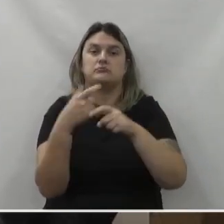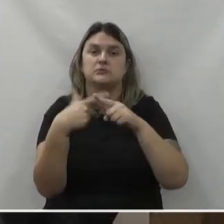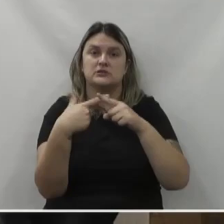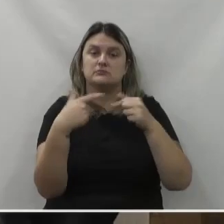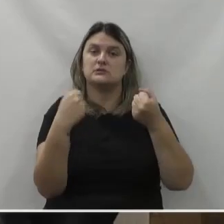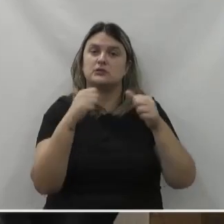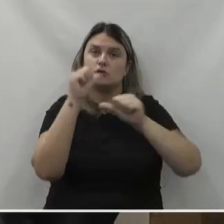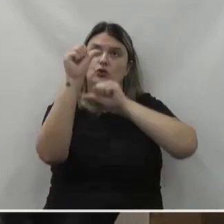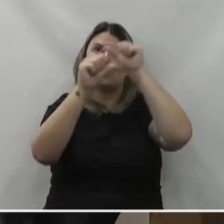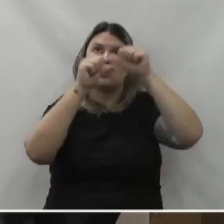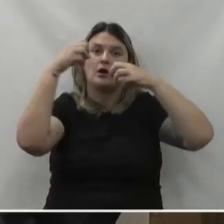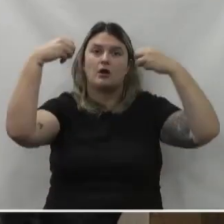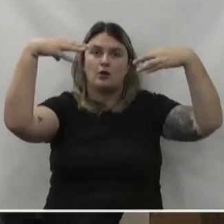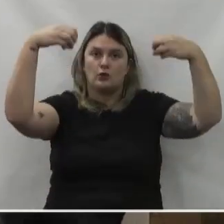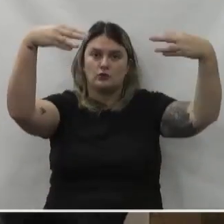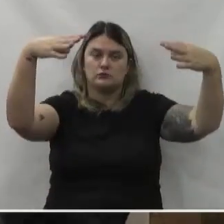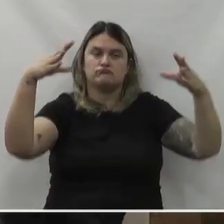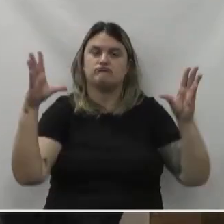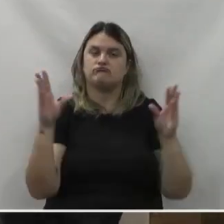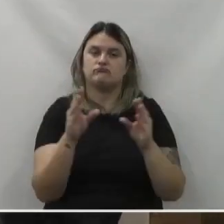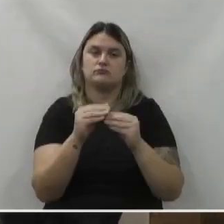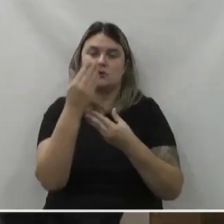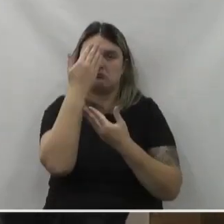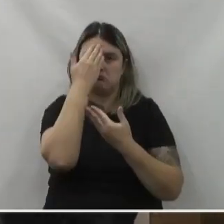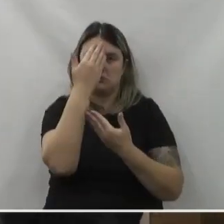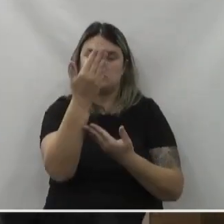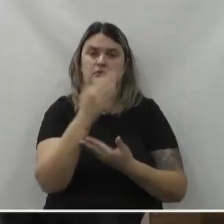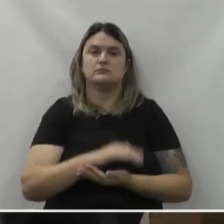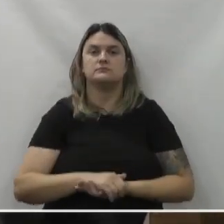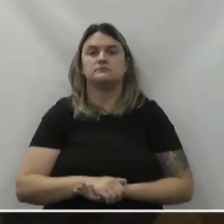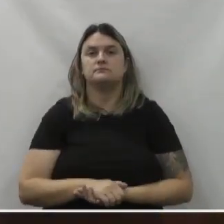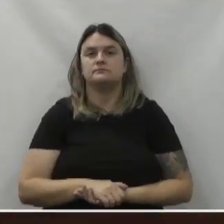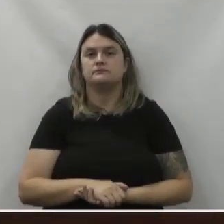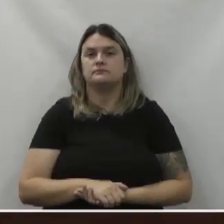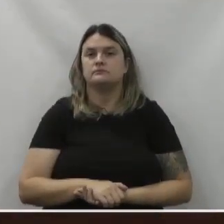iluminação com qualidade. Seria isso. Muito obrigado.